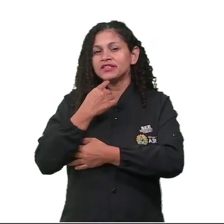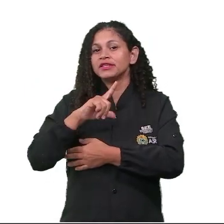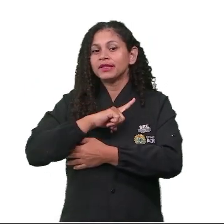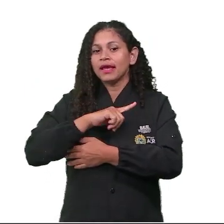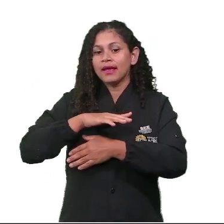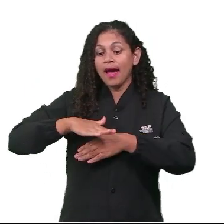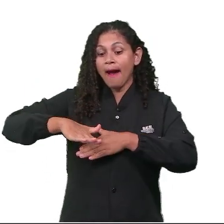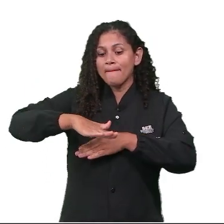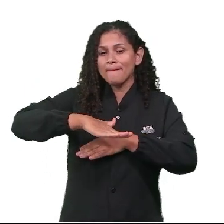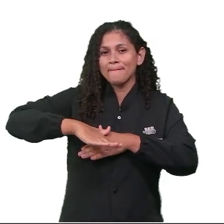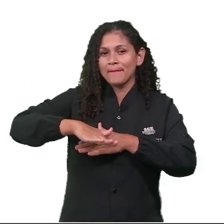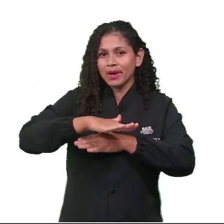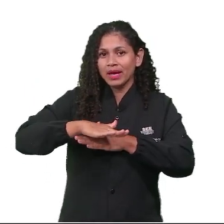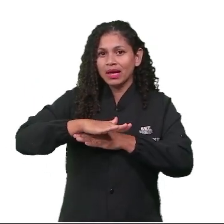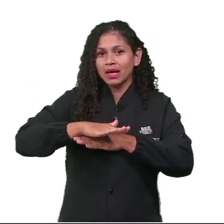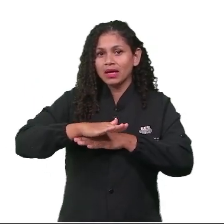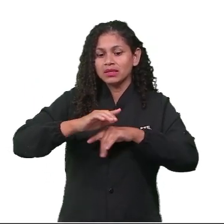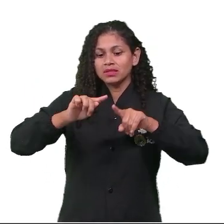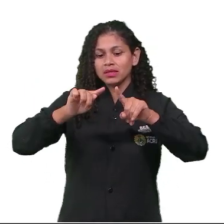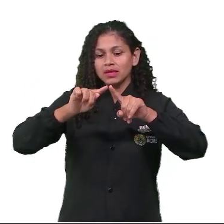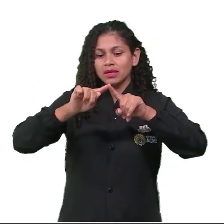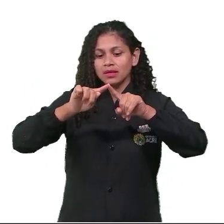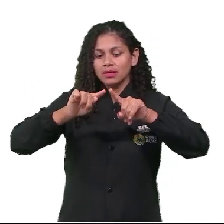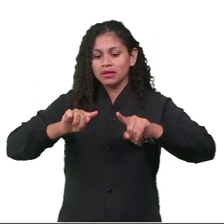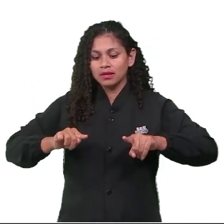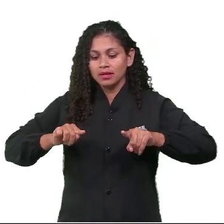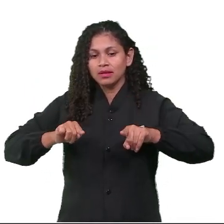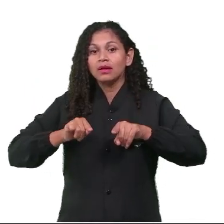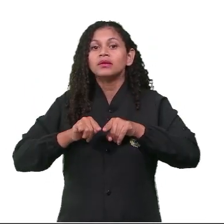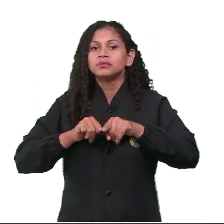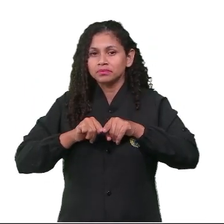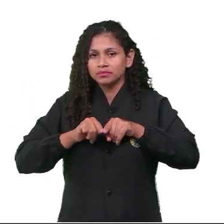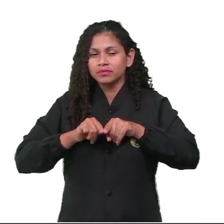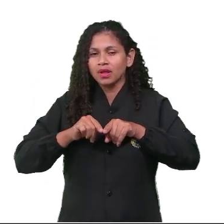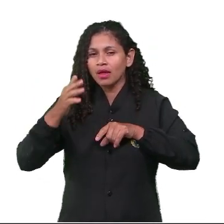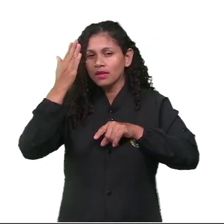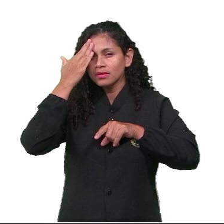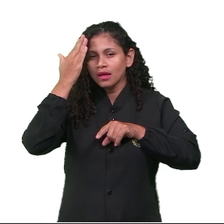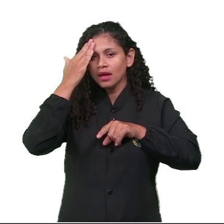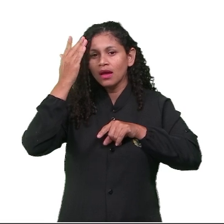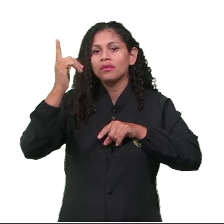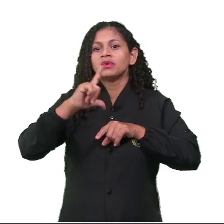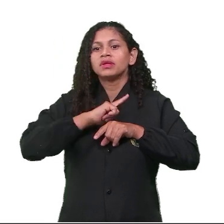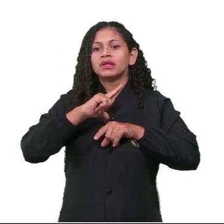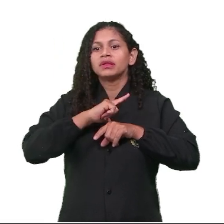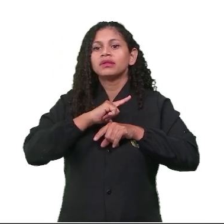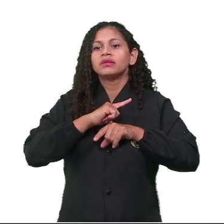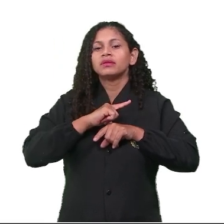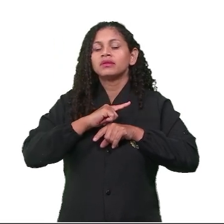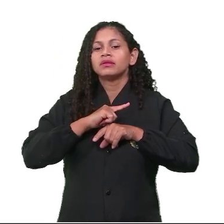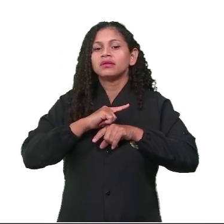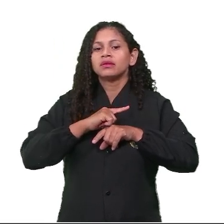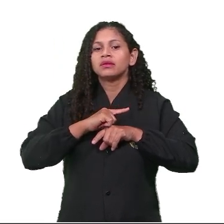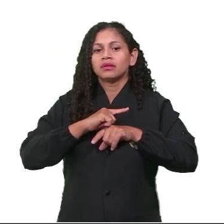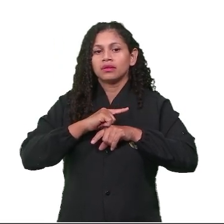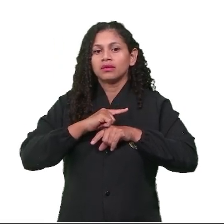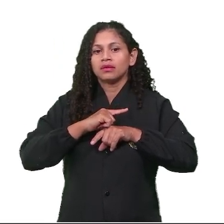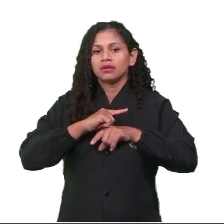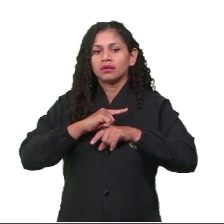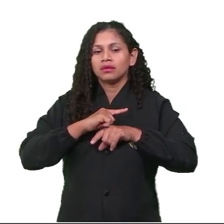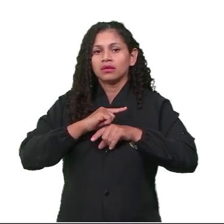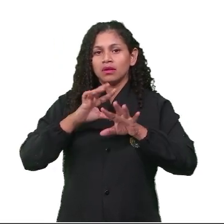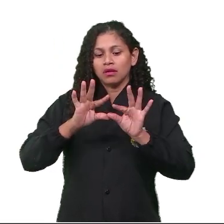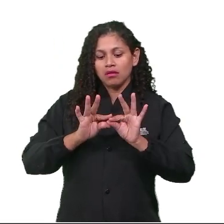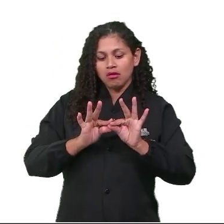triangular. Sabendo que sua base é um triângulo equilátero de lado medindo 3 centímetros e que a altura